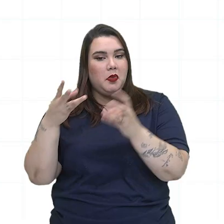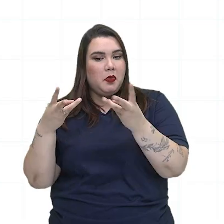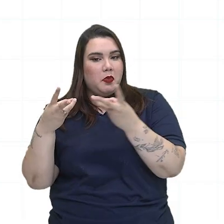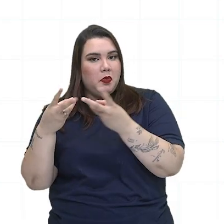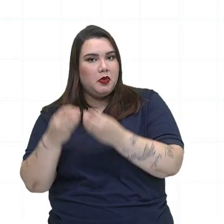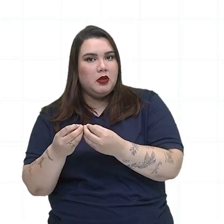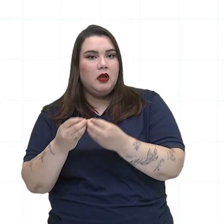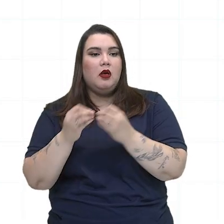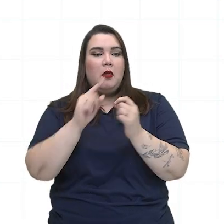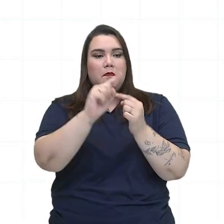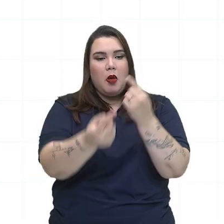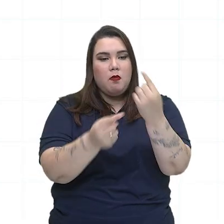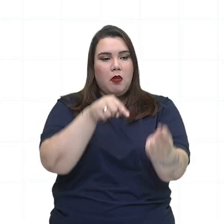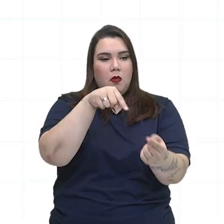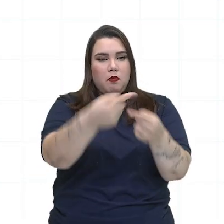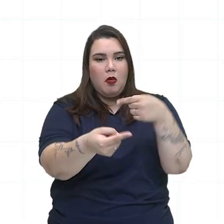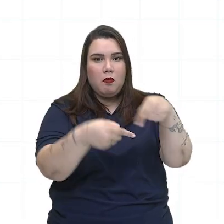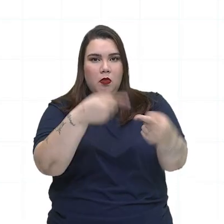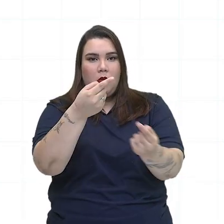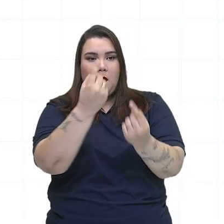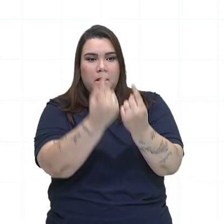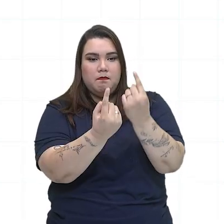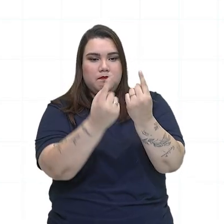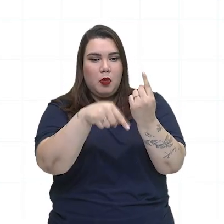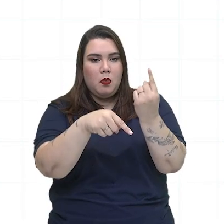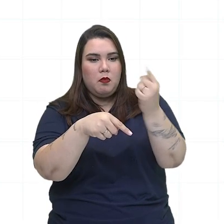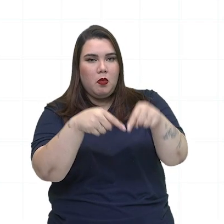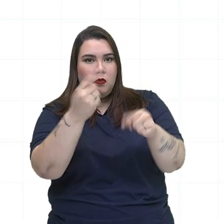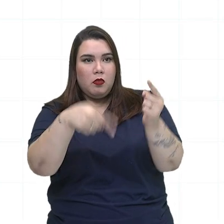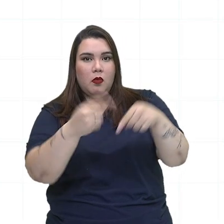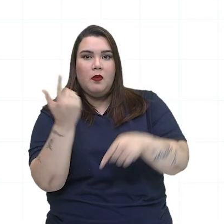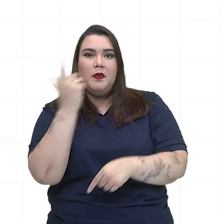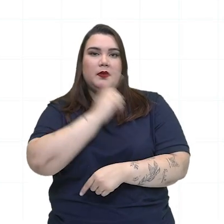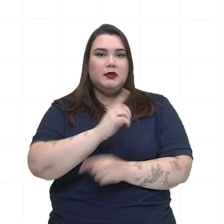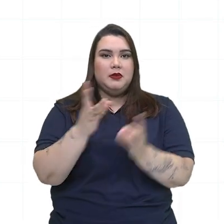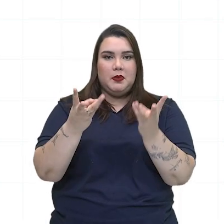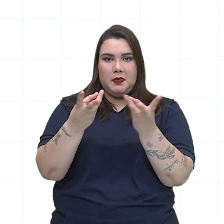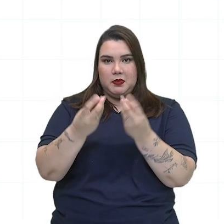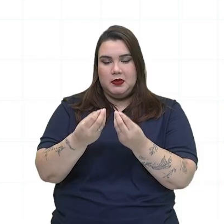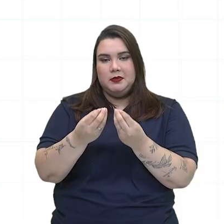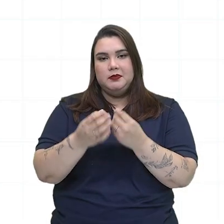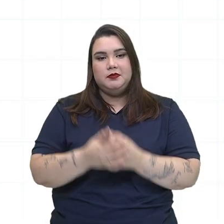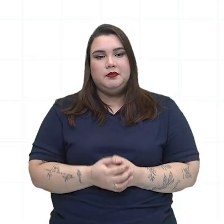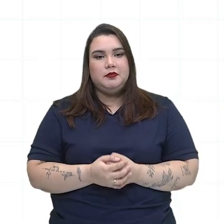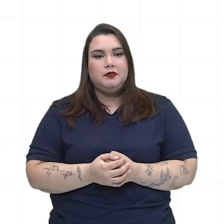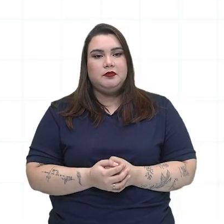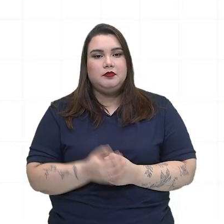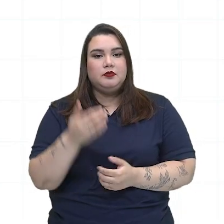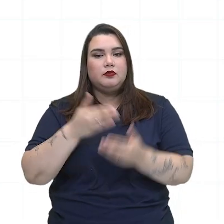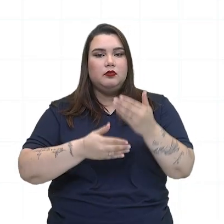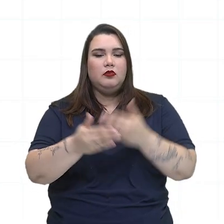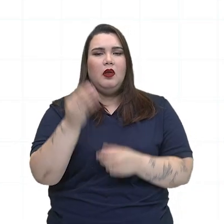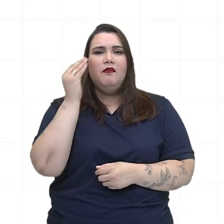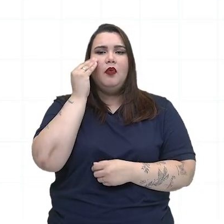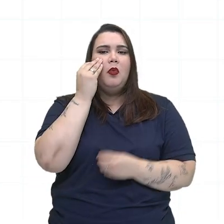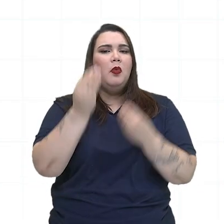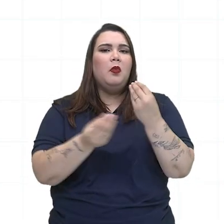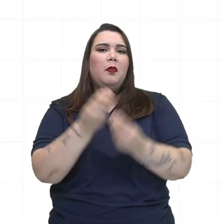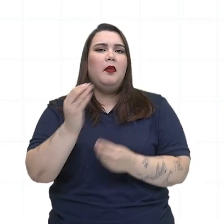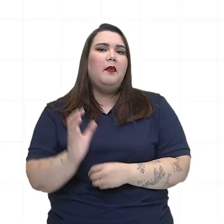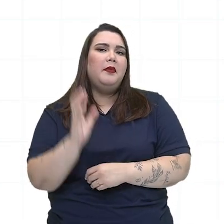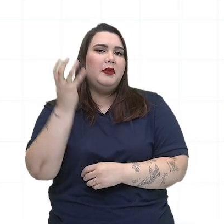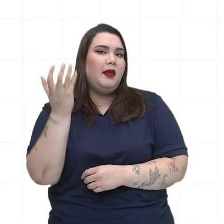pinos derrubados. Prosseguindo, vamos entender agora como ocorre uma partida de boliche. Olha